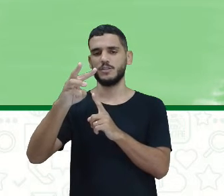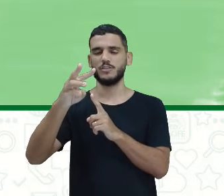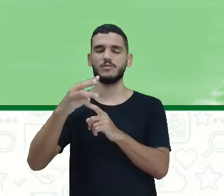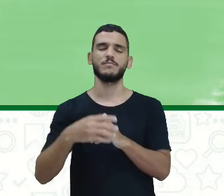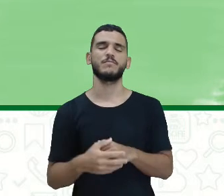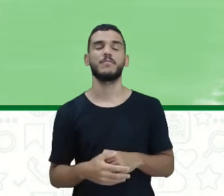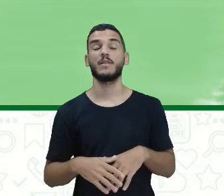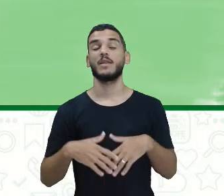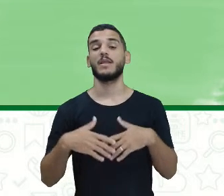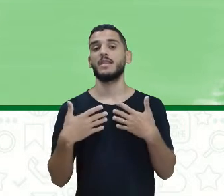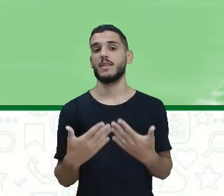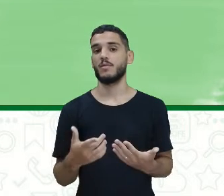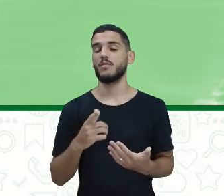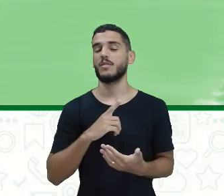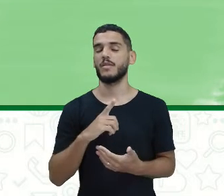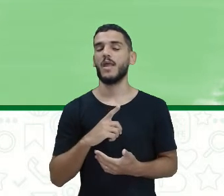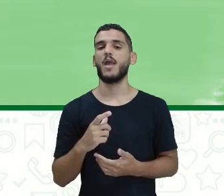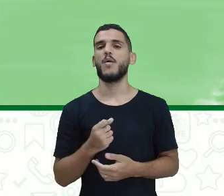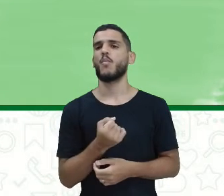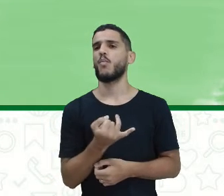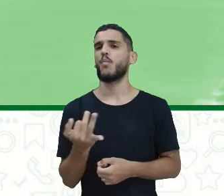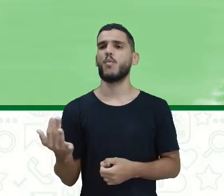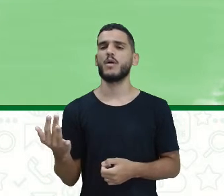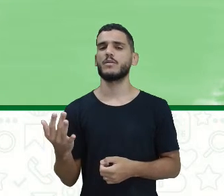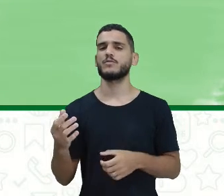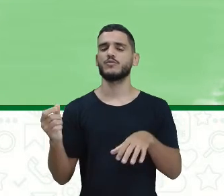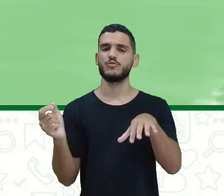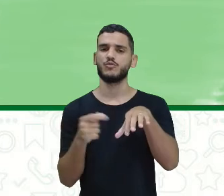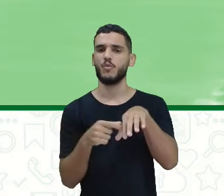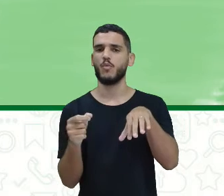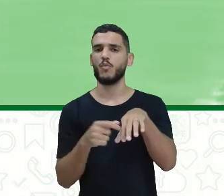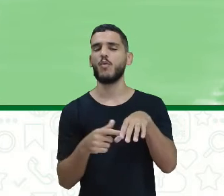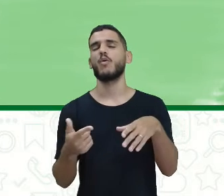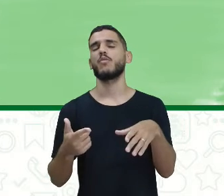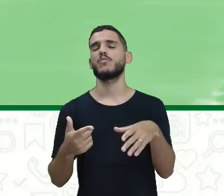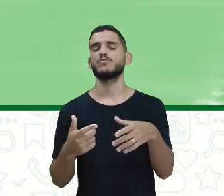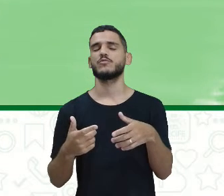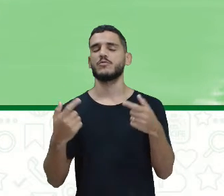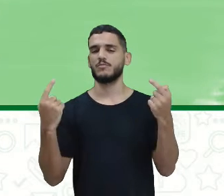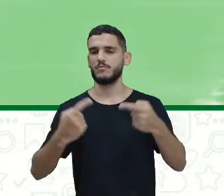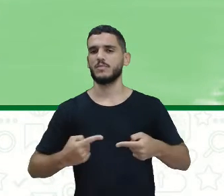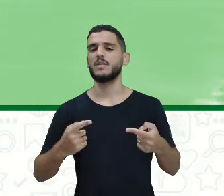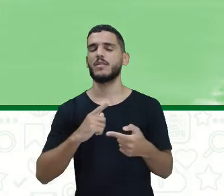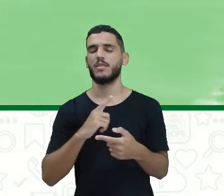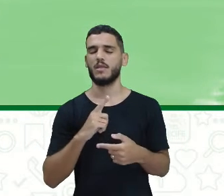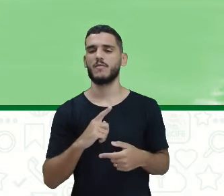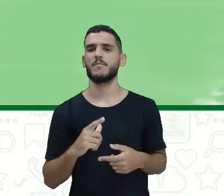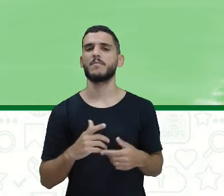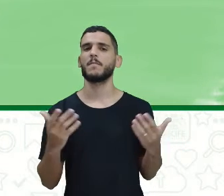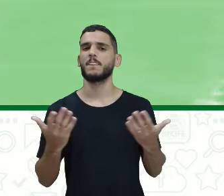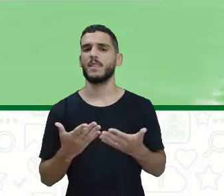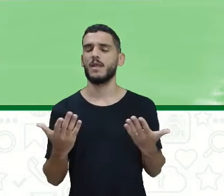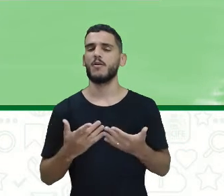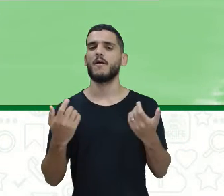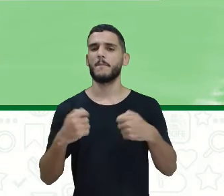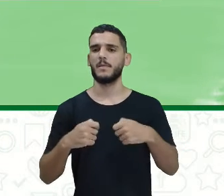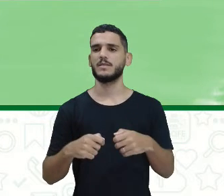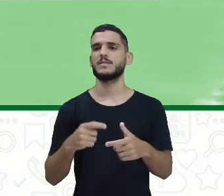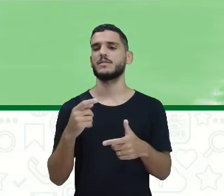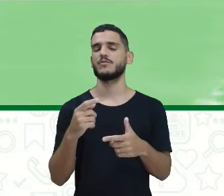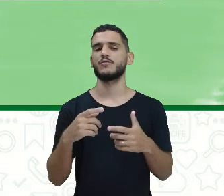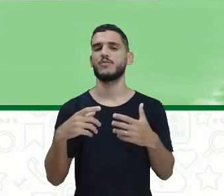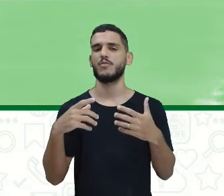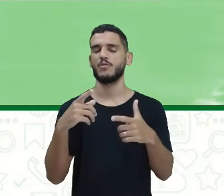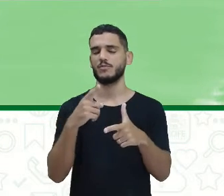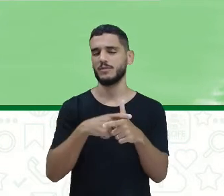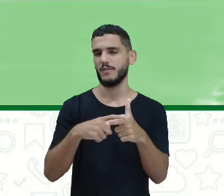ali a quantidade, né, de gols por partida. E agora eu vou dividir, né, vou somar